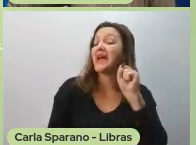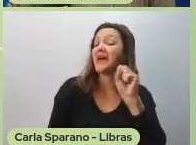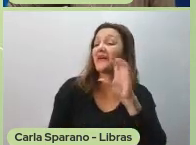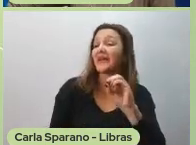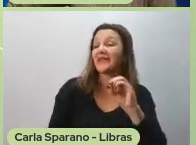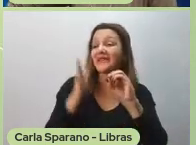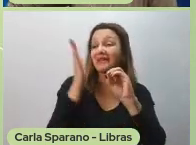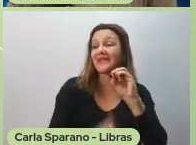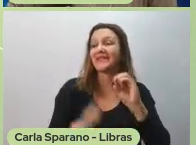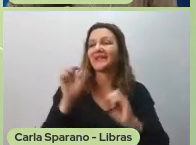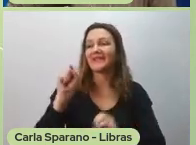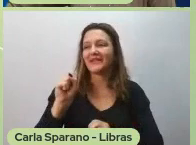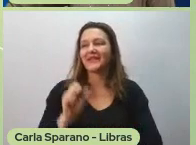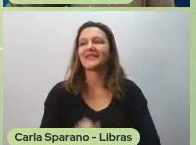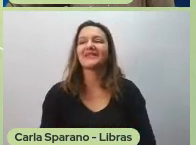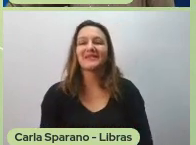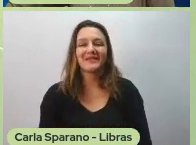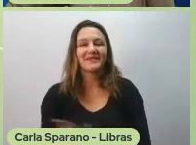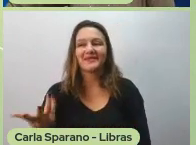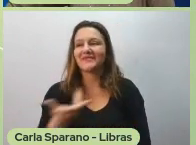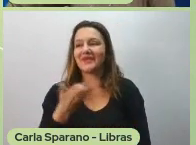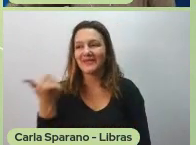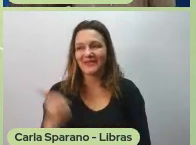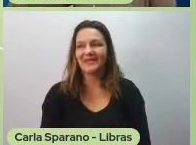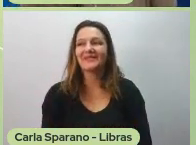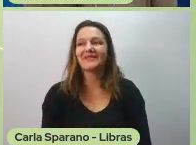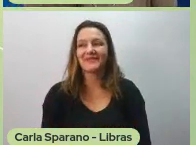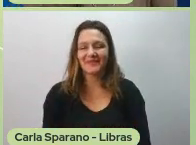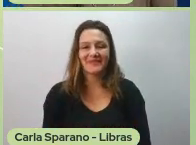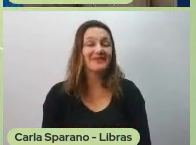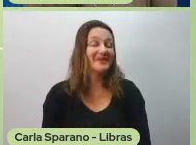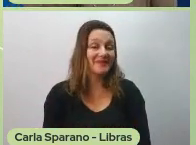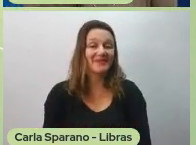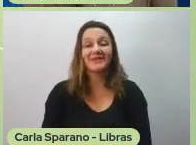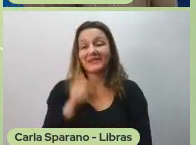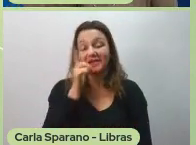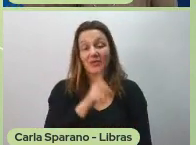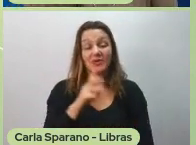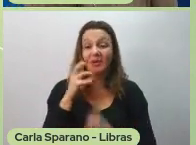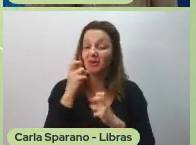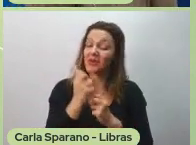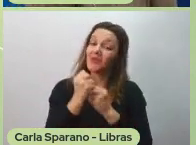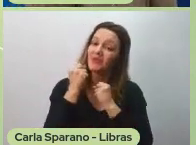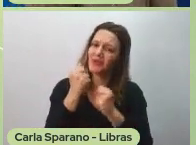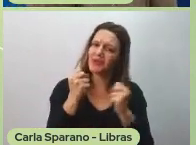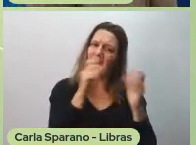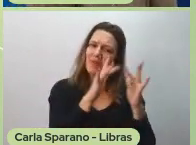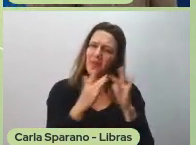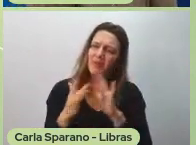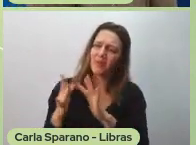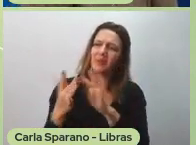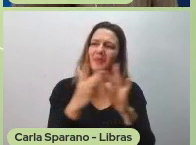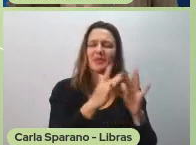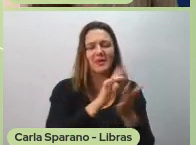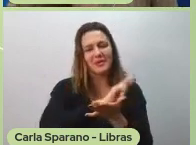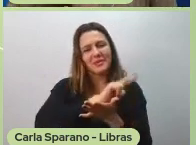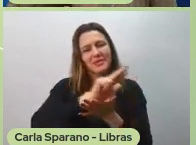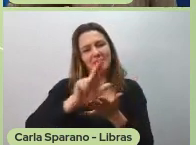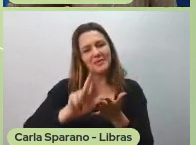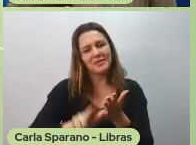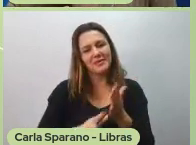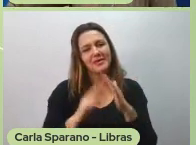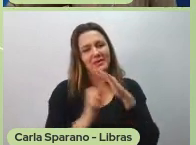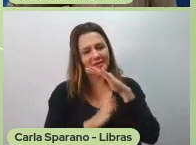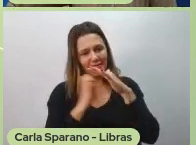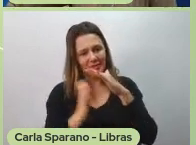88, essa, é maravilhosa nesse sentido, né? Se a gente conseguir ganhar força de rede, força de várias empresas, a gente